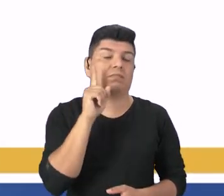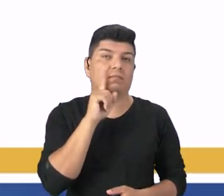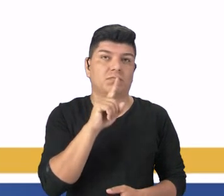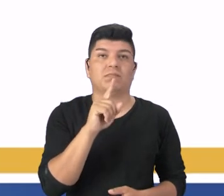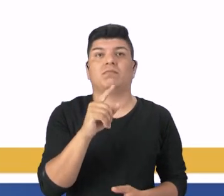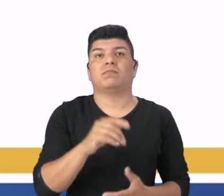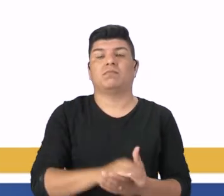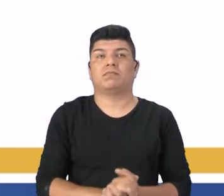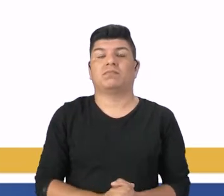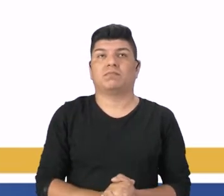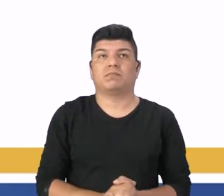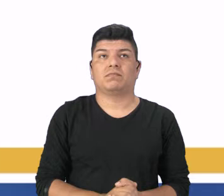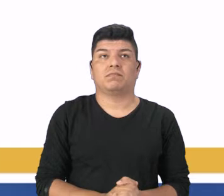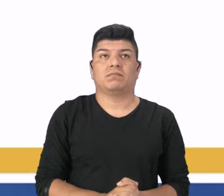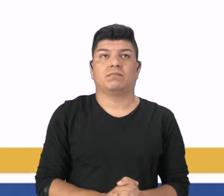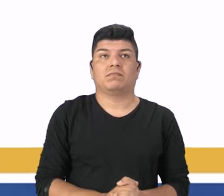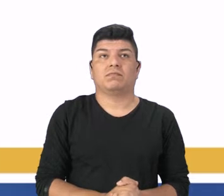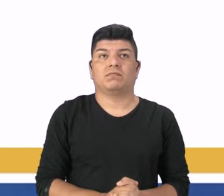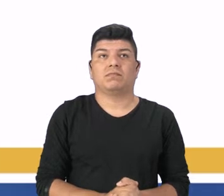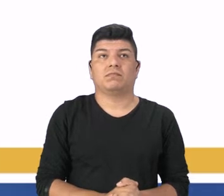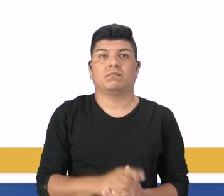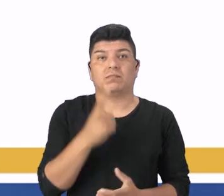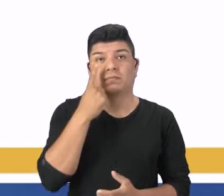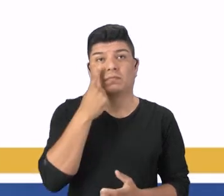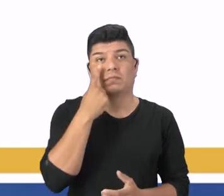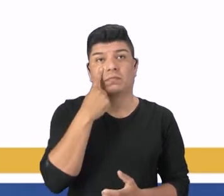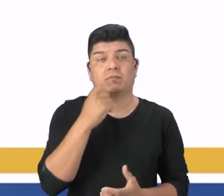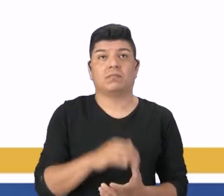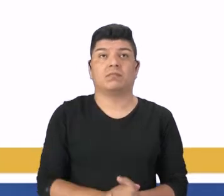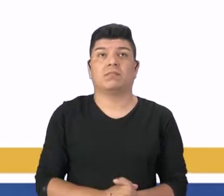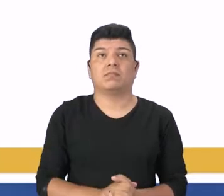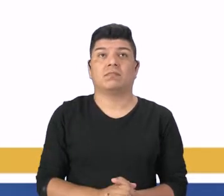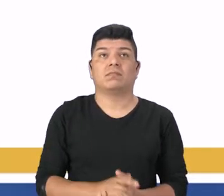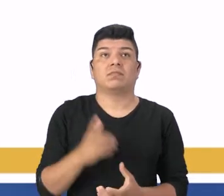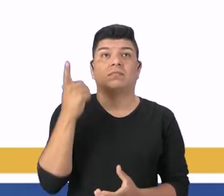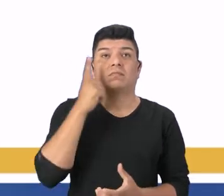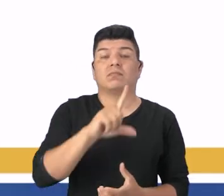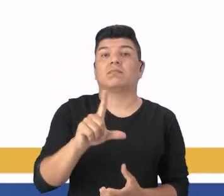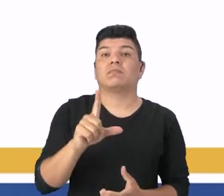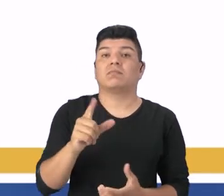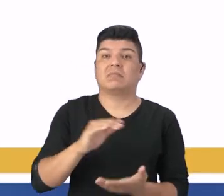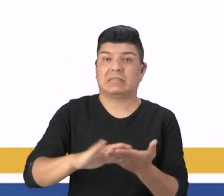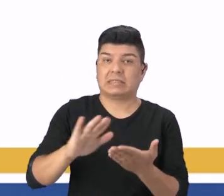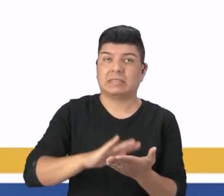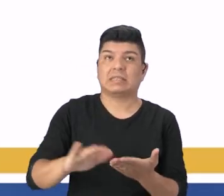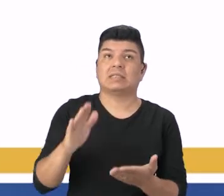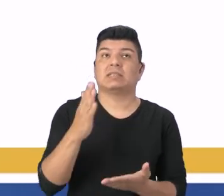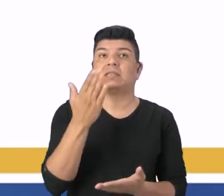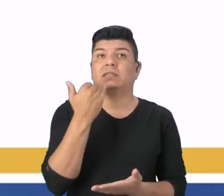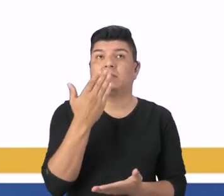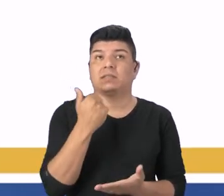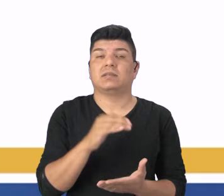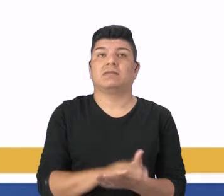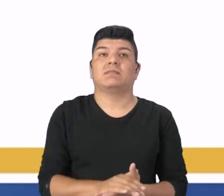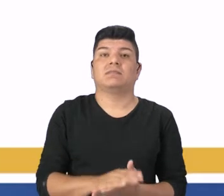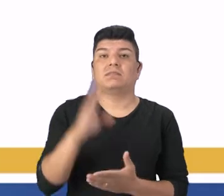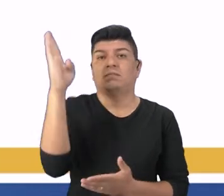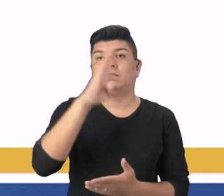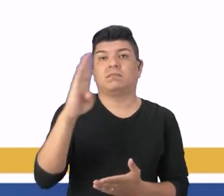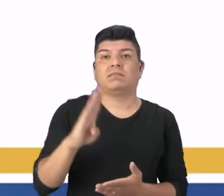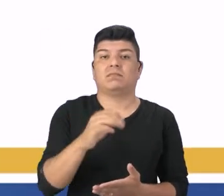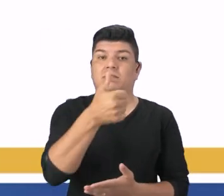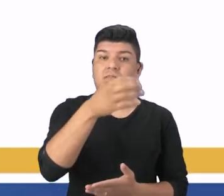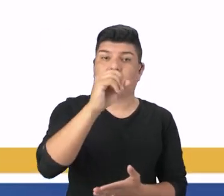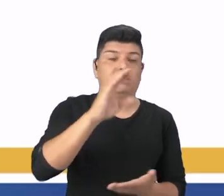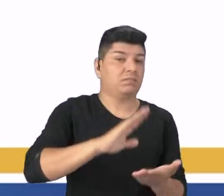FAO e IBGE. Aí, vejamos agora o campeão de desperdício. O Brasil é um dos 10